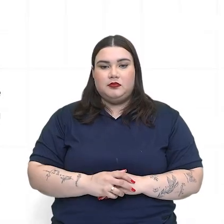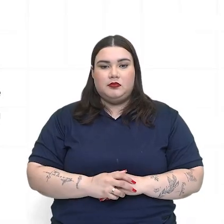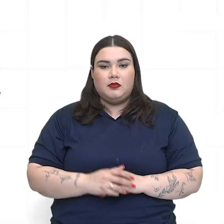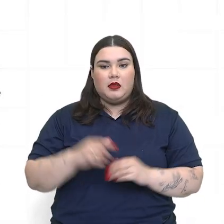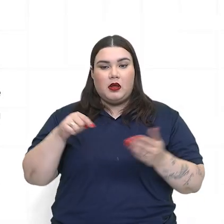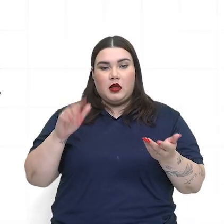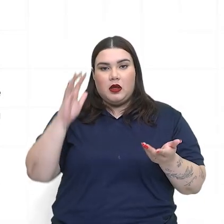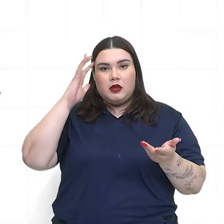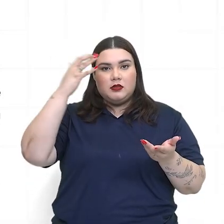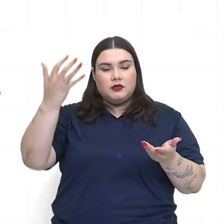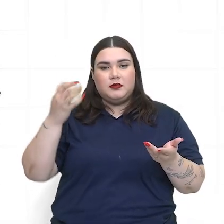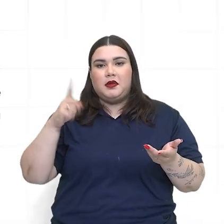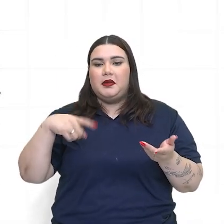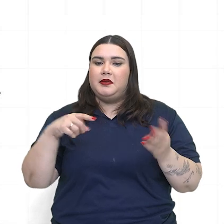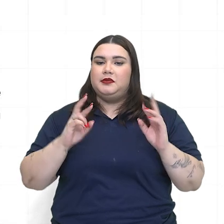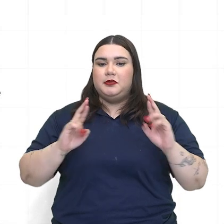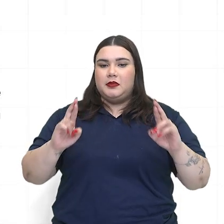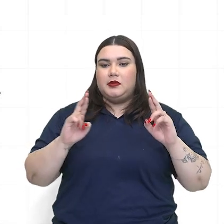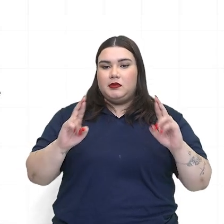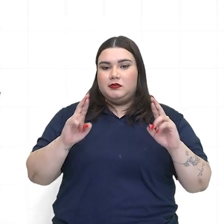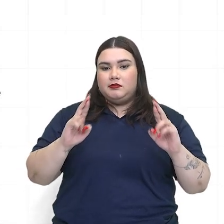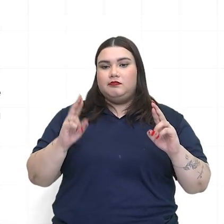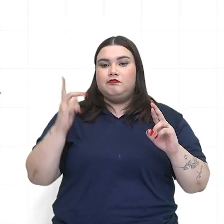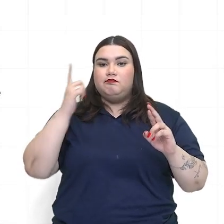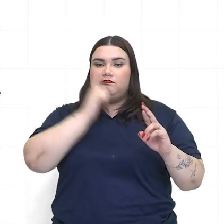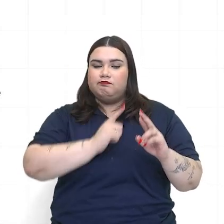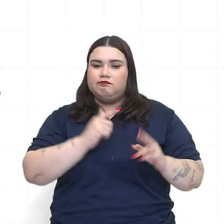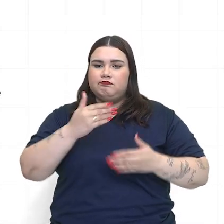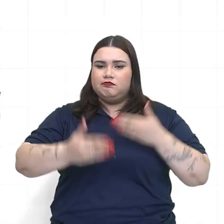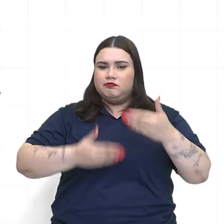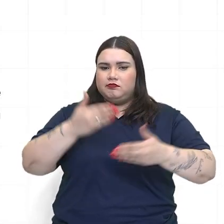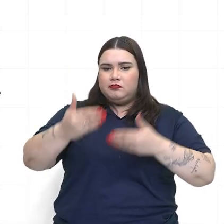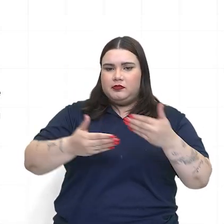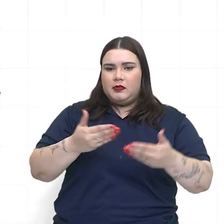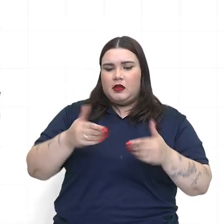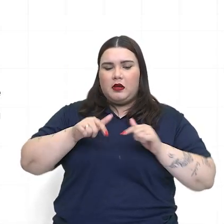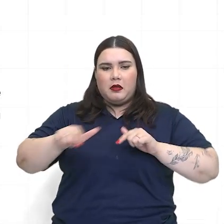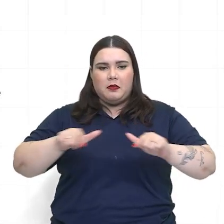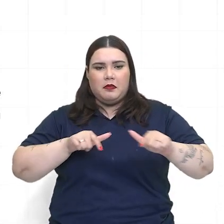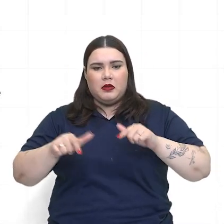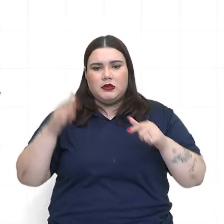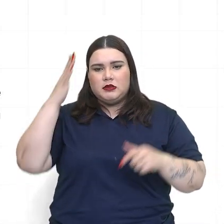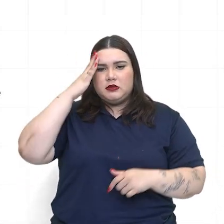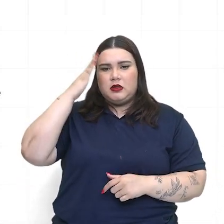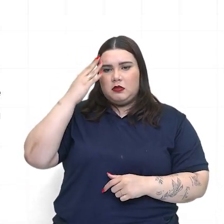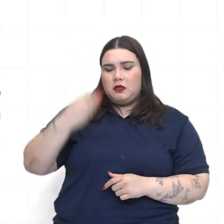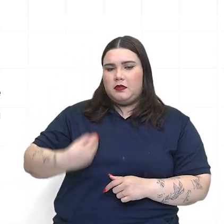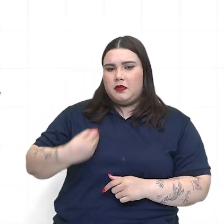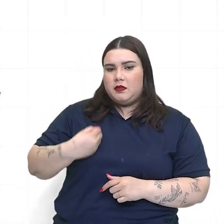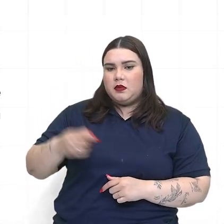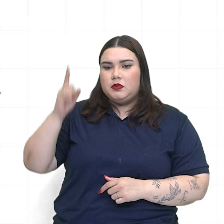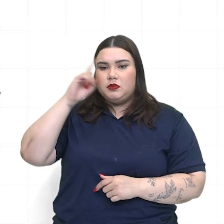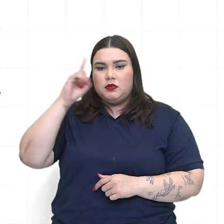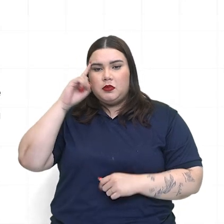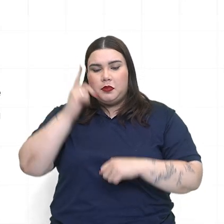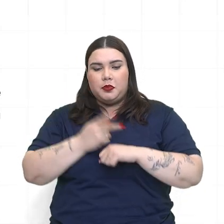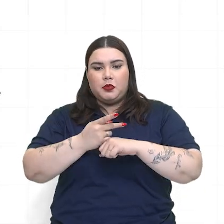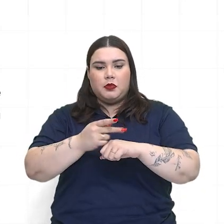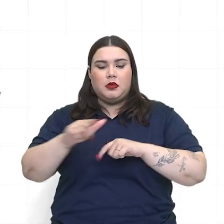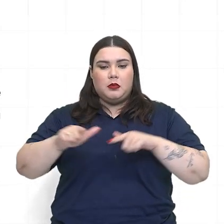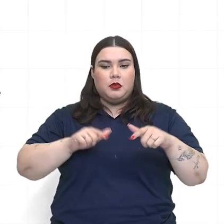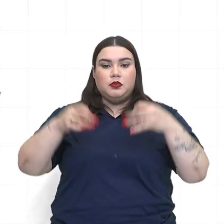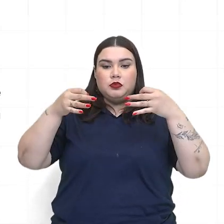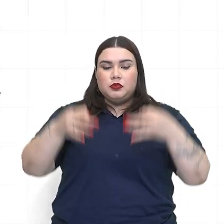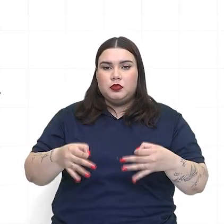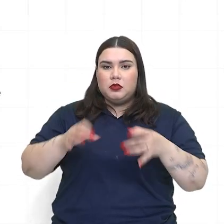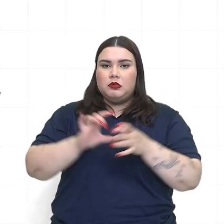A solução é sempre a esperança. Uma esperança, porém, que comece a trabalhar, que saiba viver o dia a dia, que procure fazer o